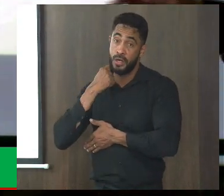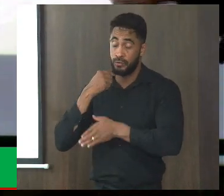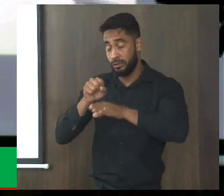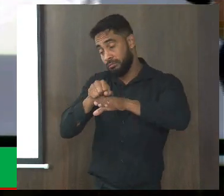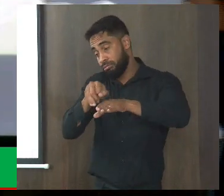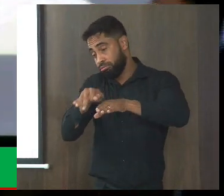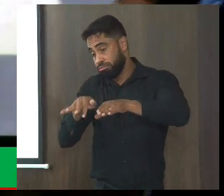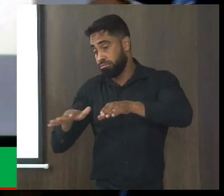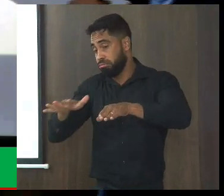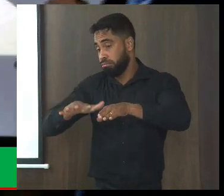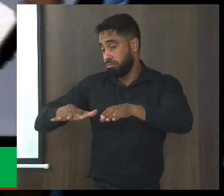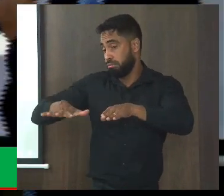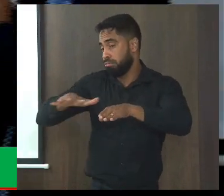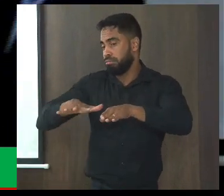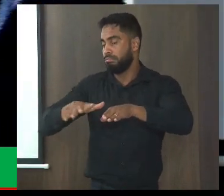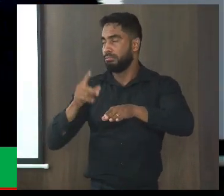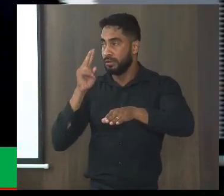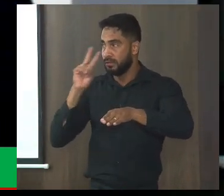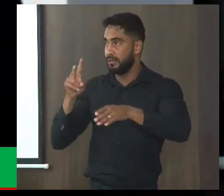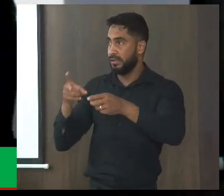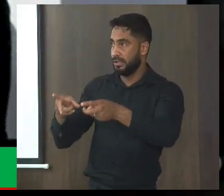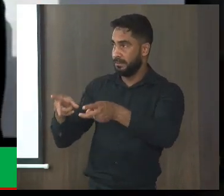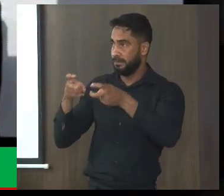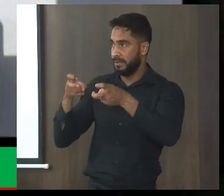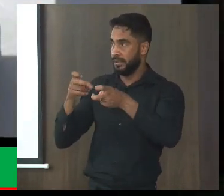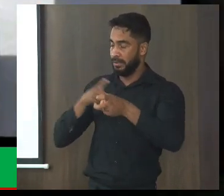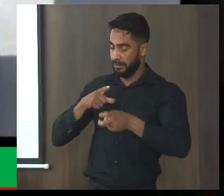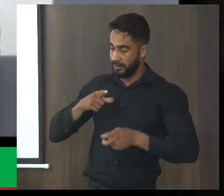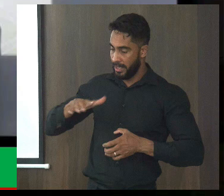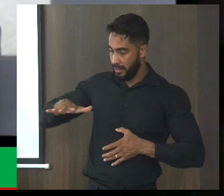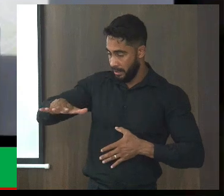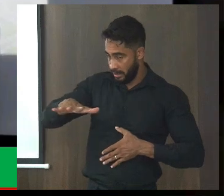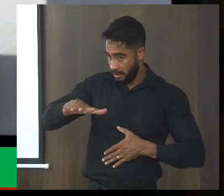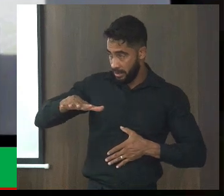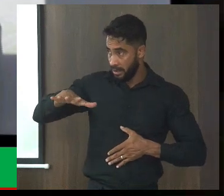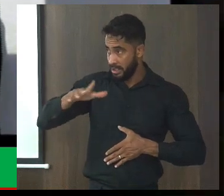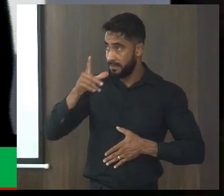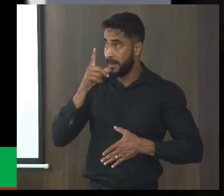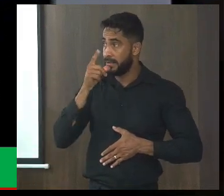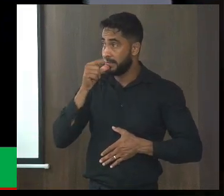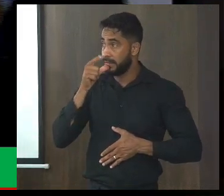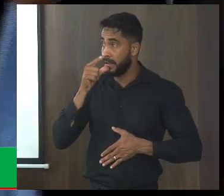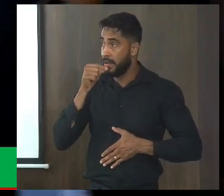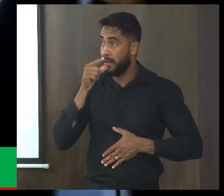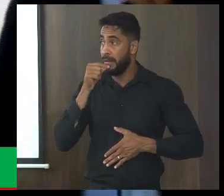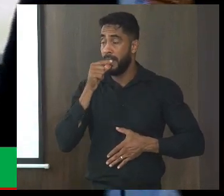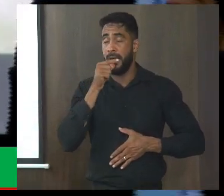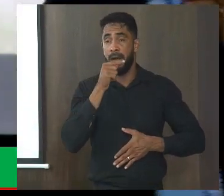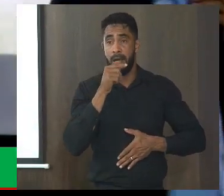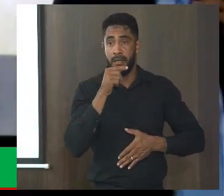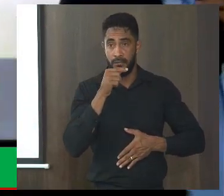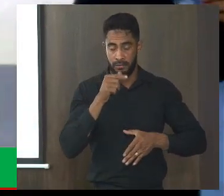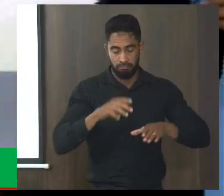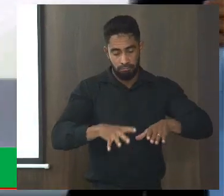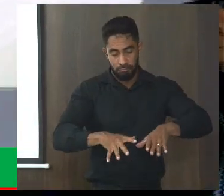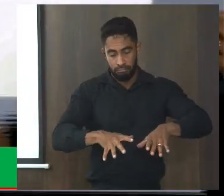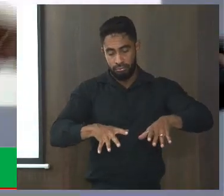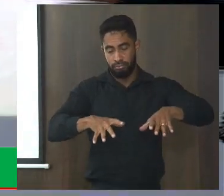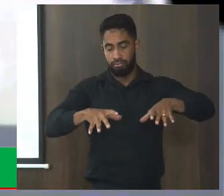da programação deles, se vocês olharem aqui, tem um espaço daqui da água até na montante da